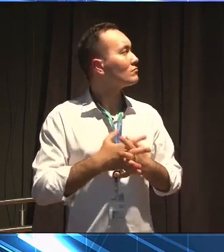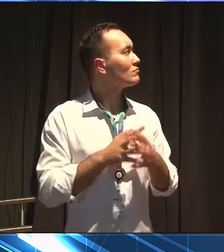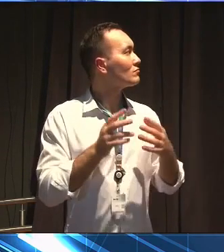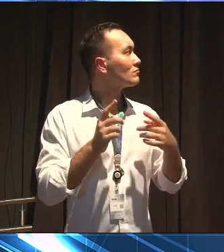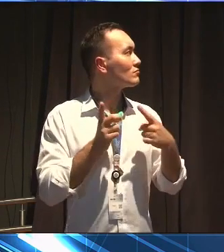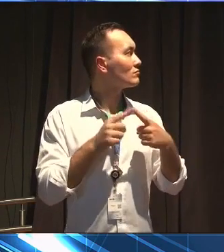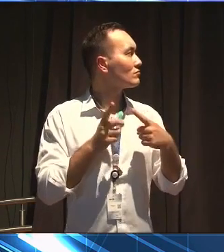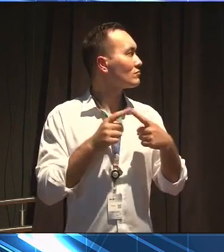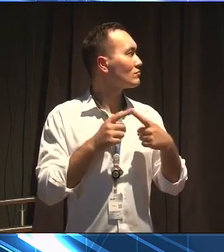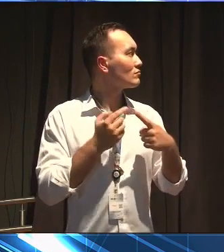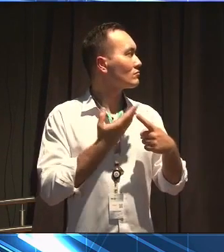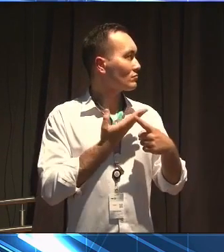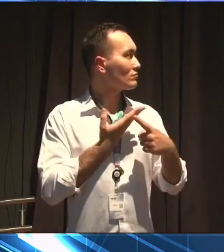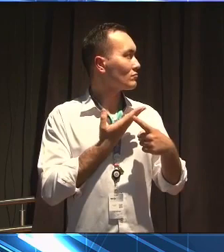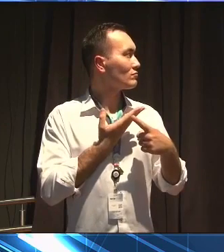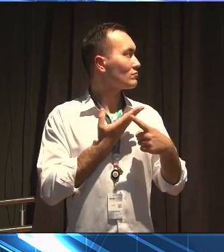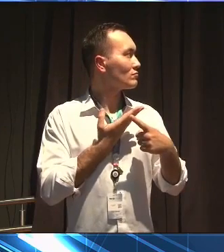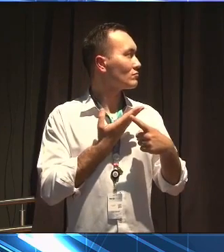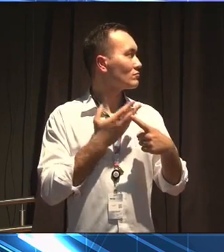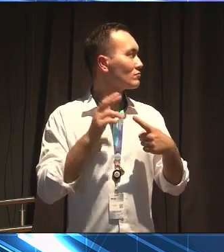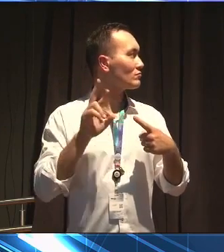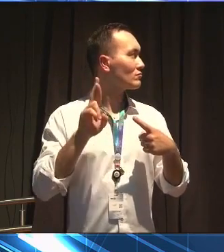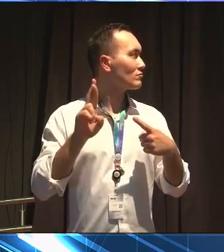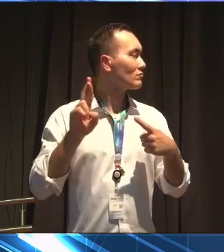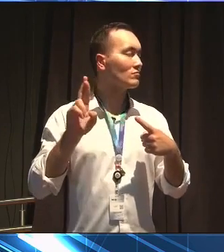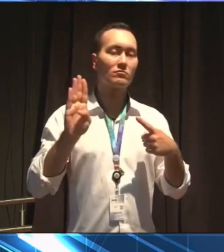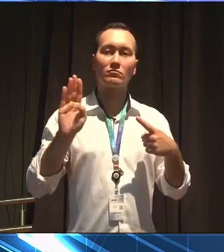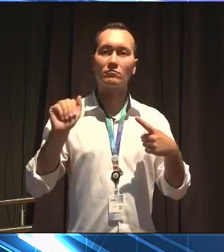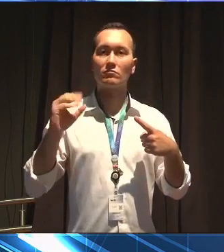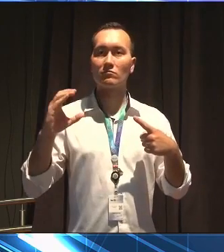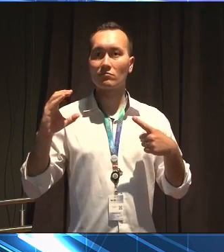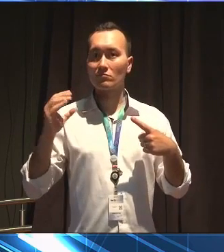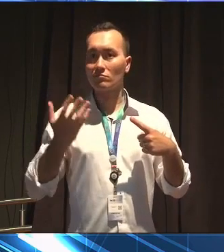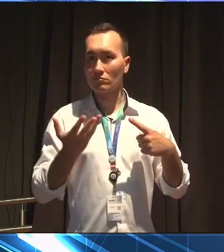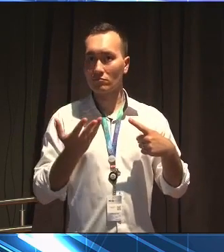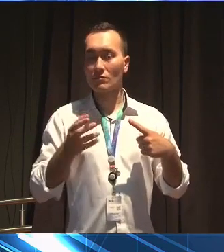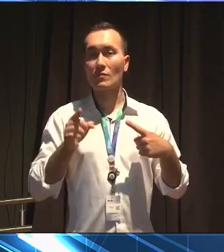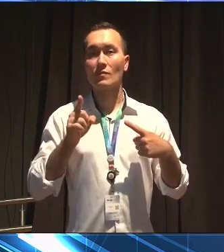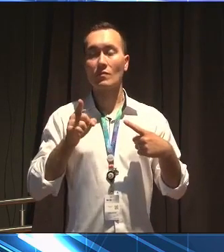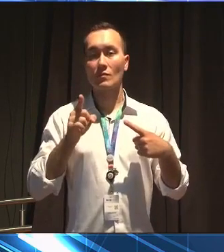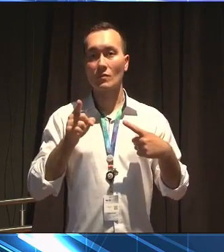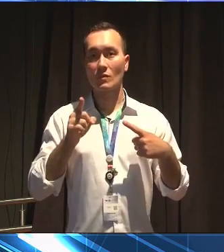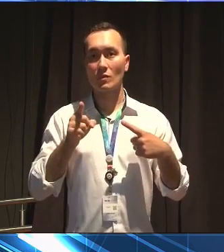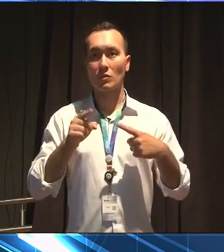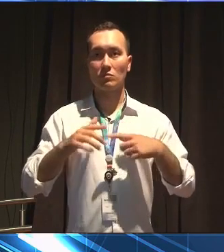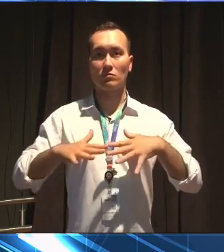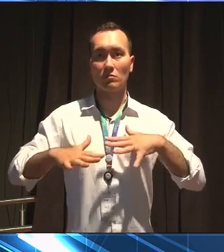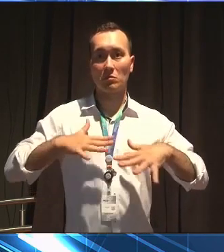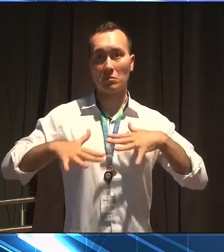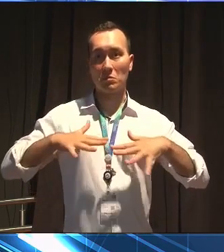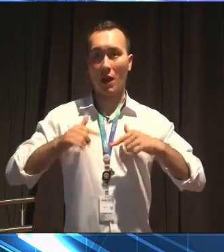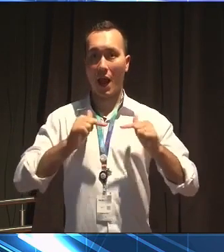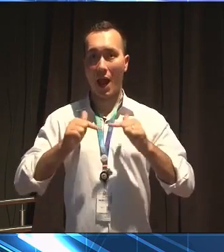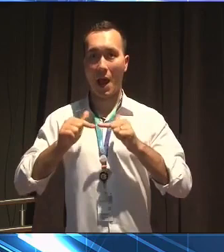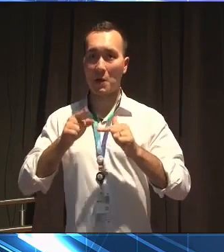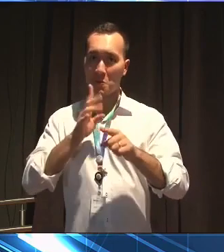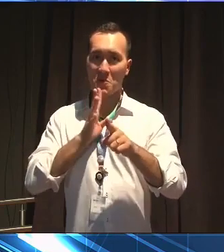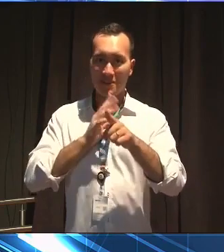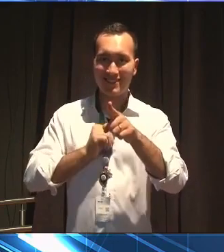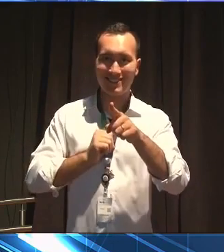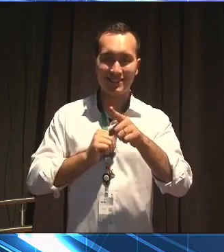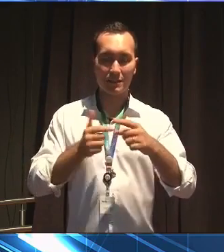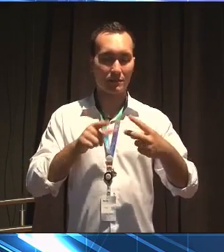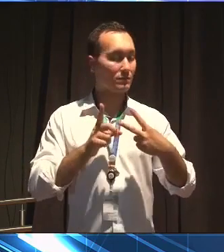o RBAC, vocês já devem ter visto isso no Azure, para quem trabalha com Azure. Você tem o Claim-Based Authorization e